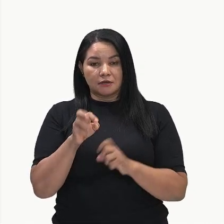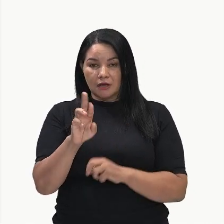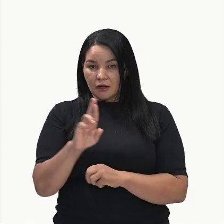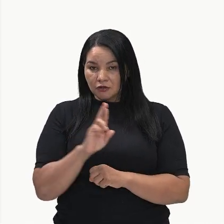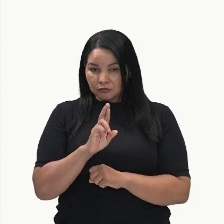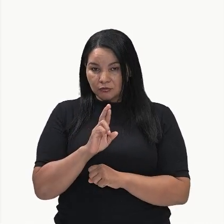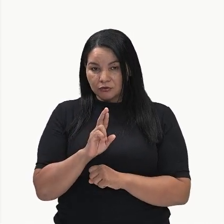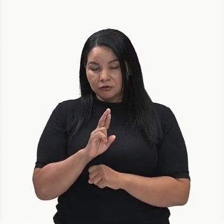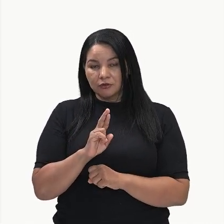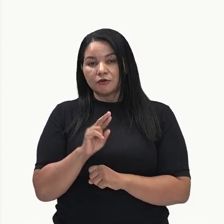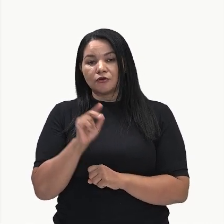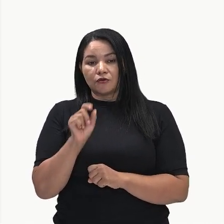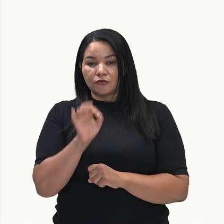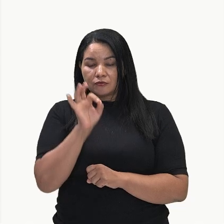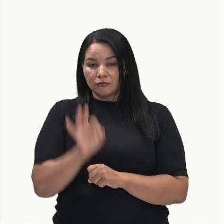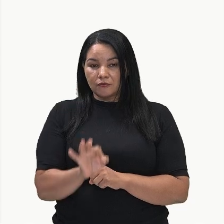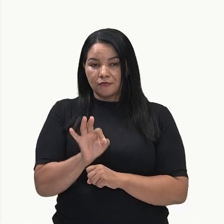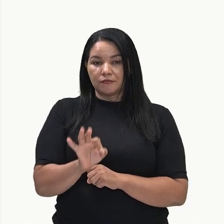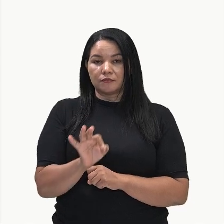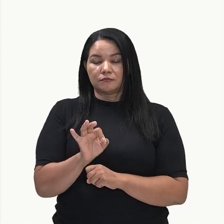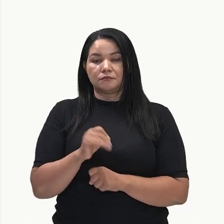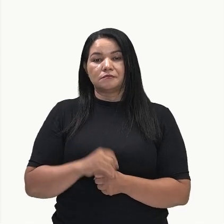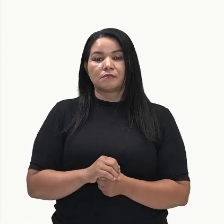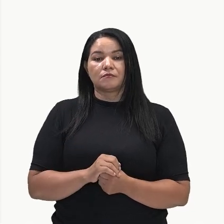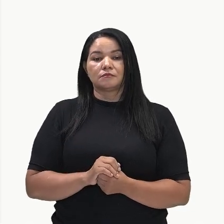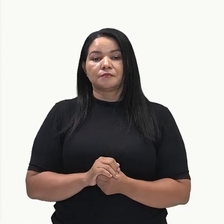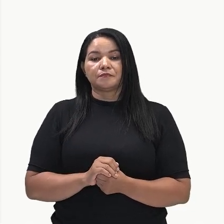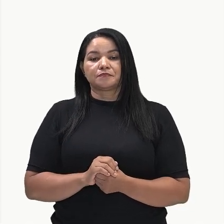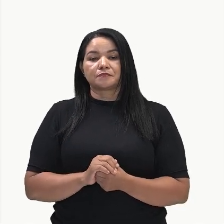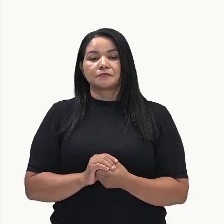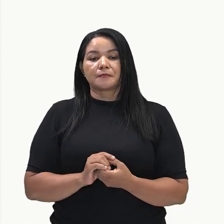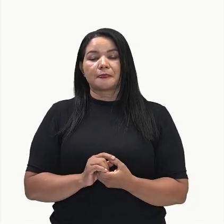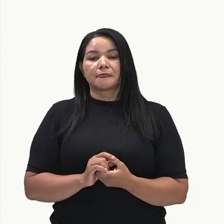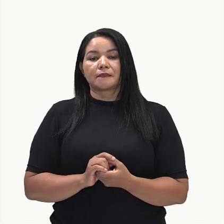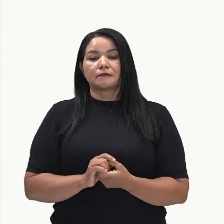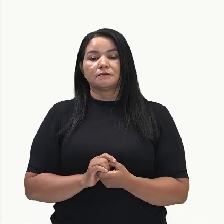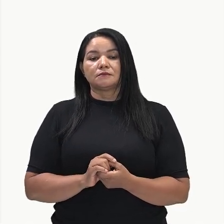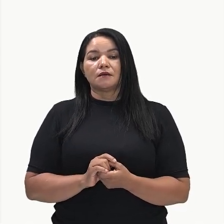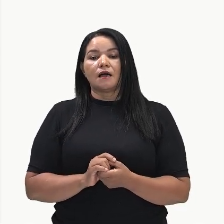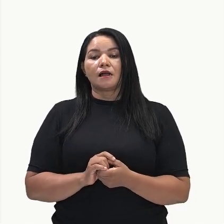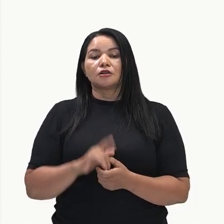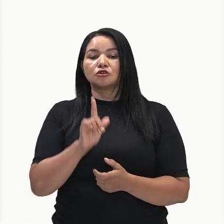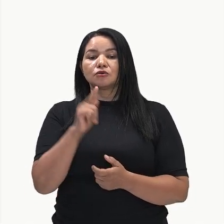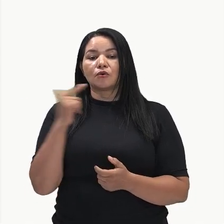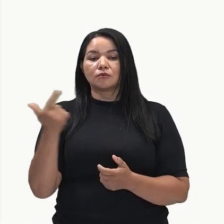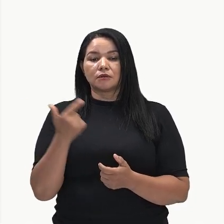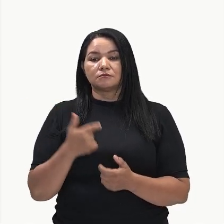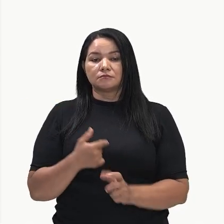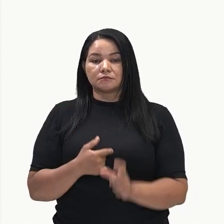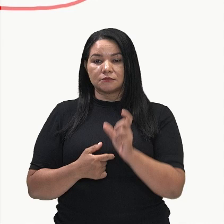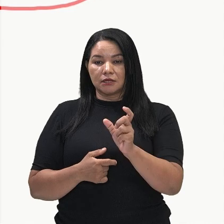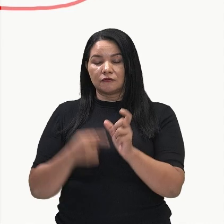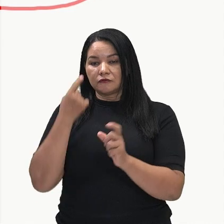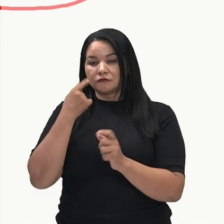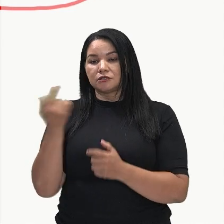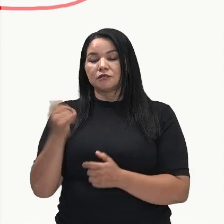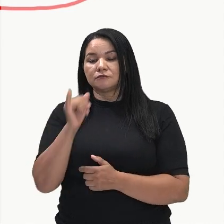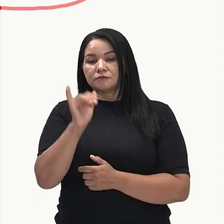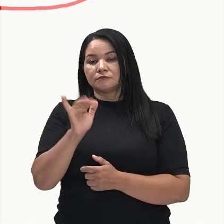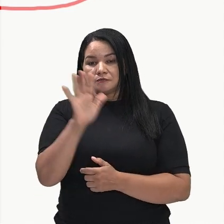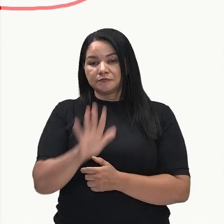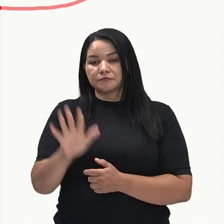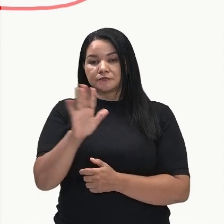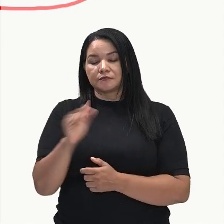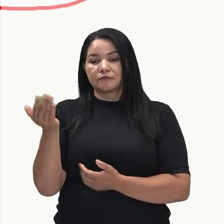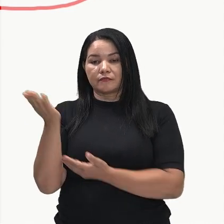o resultado correto da pergunta. Quais são os colores da bandeira equatoriana? Olha a bandeira equatoriana,